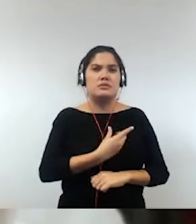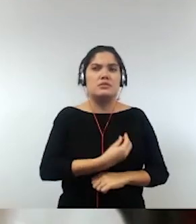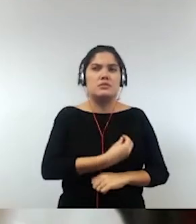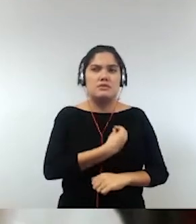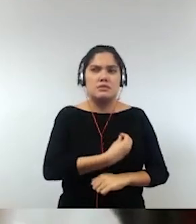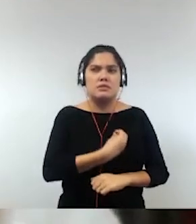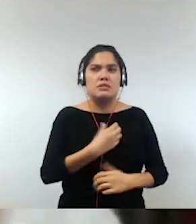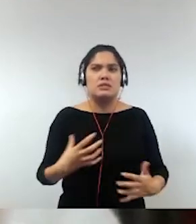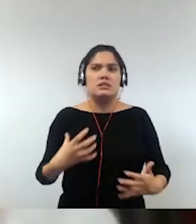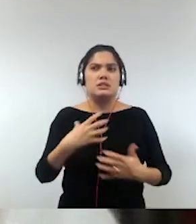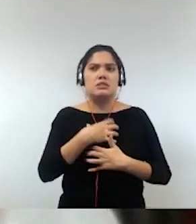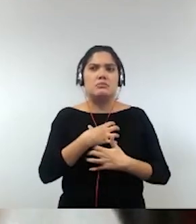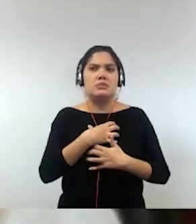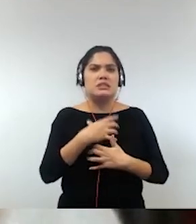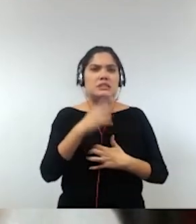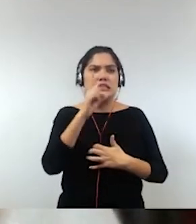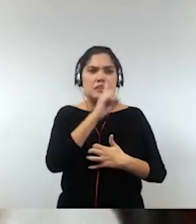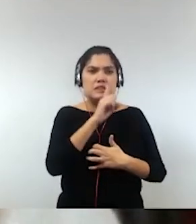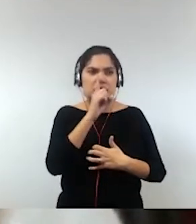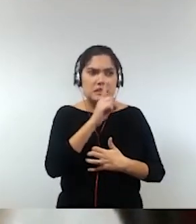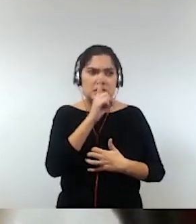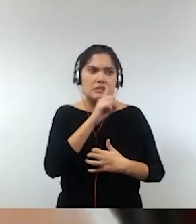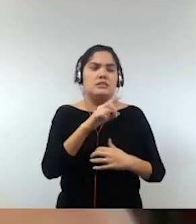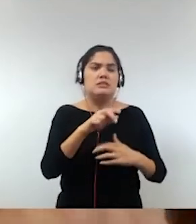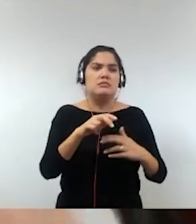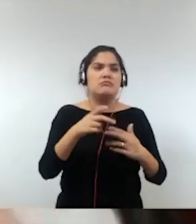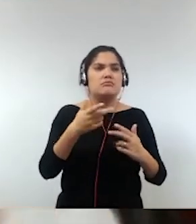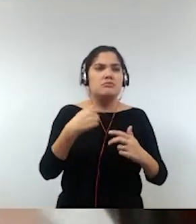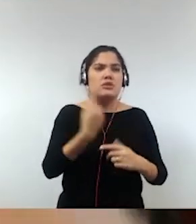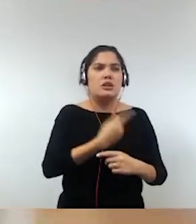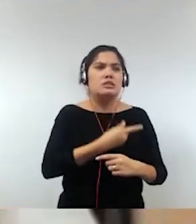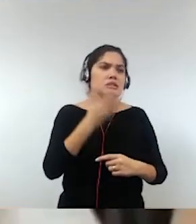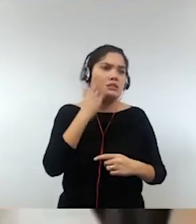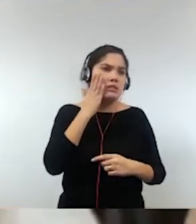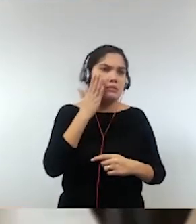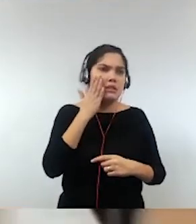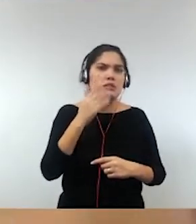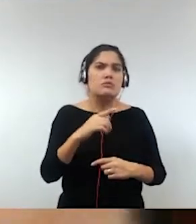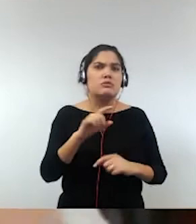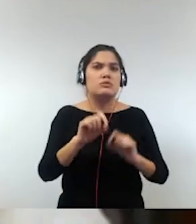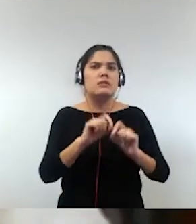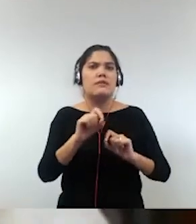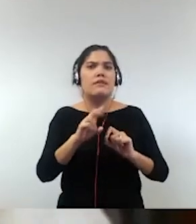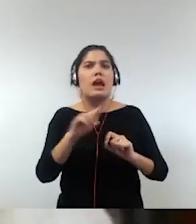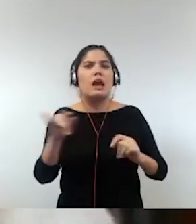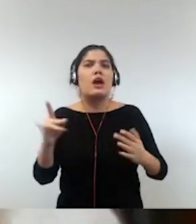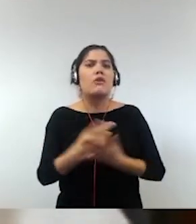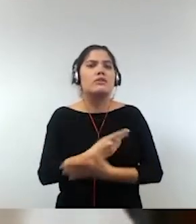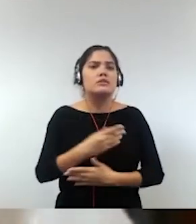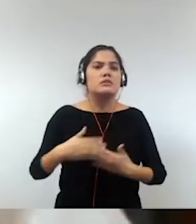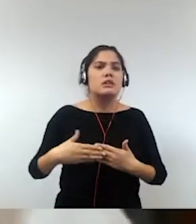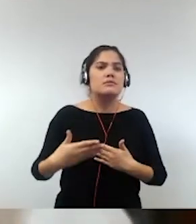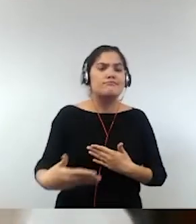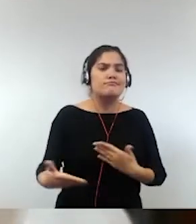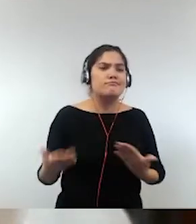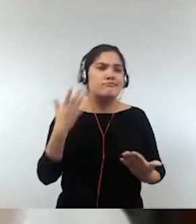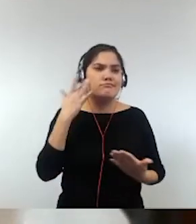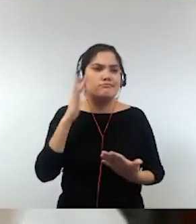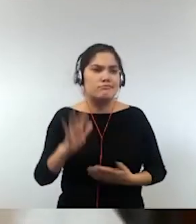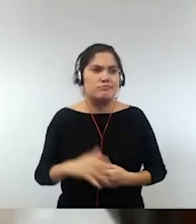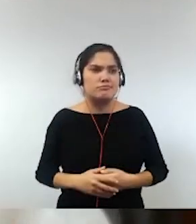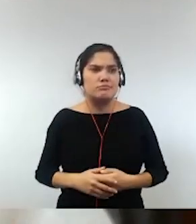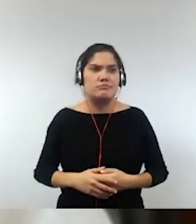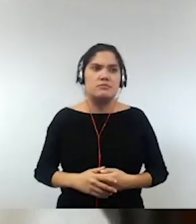pelo sentimento de impotência diante do que não sabemos do que será, do que virá pela frente, e